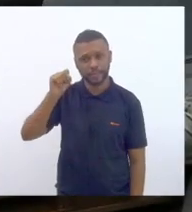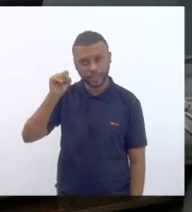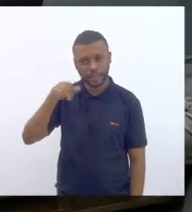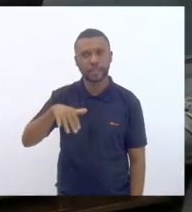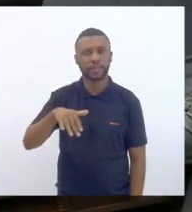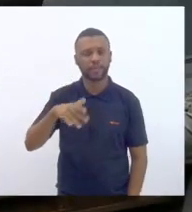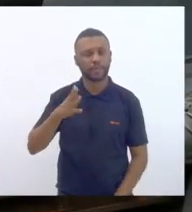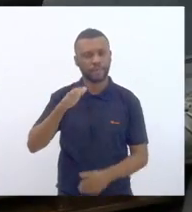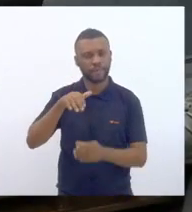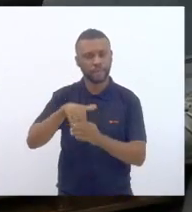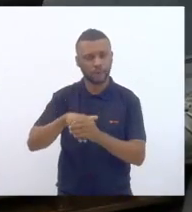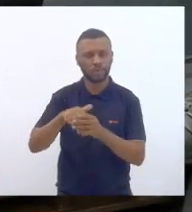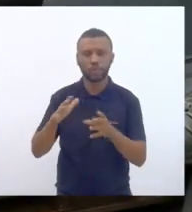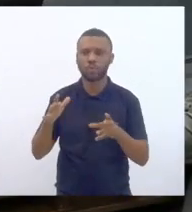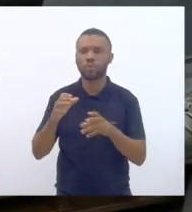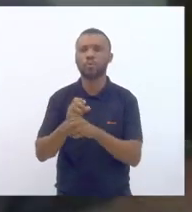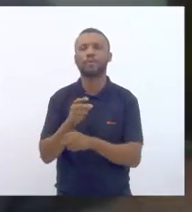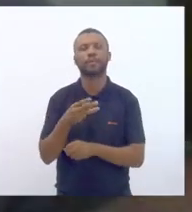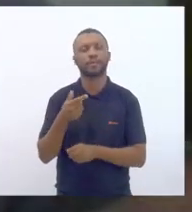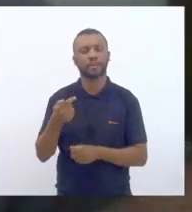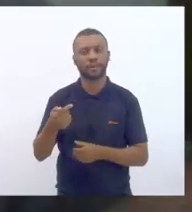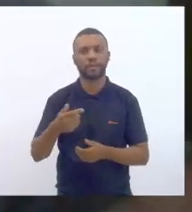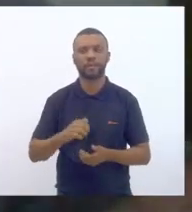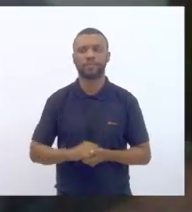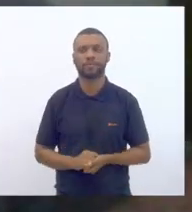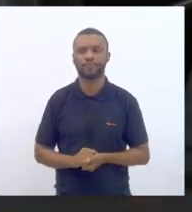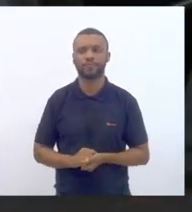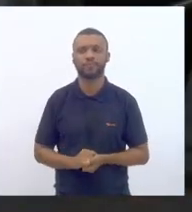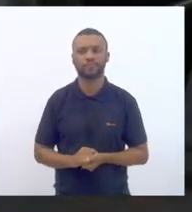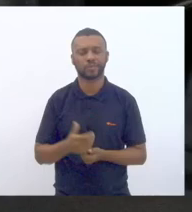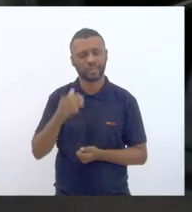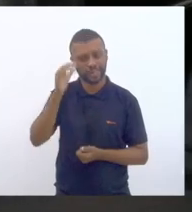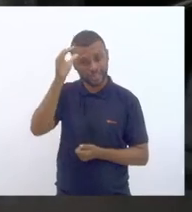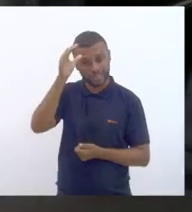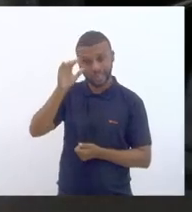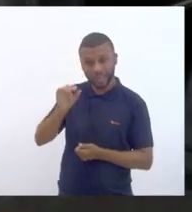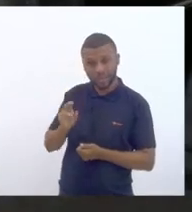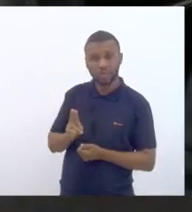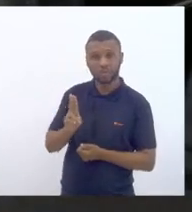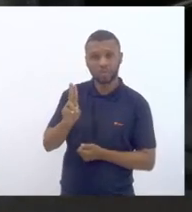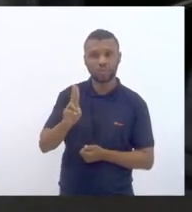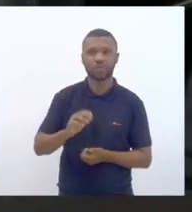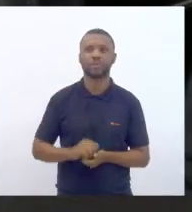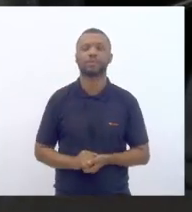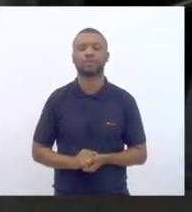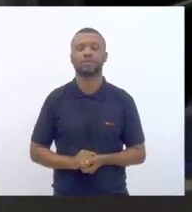Vota sim, sim. 37. Deputada Tia Ju.